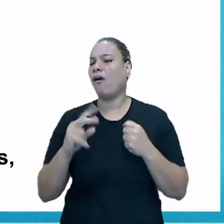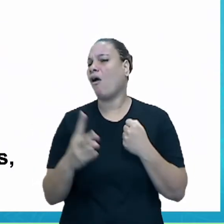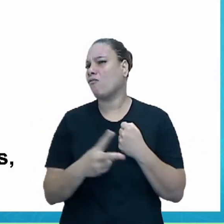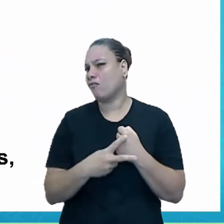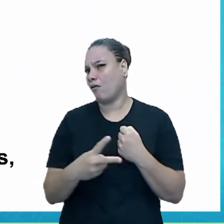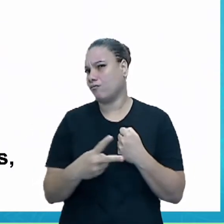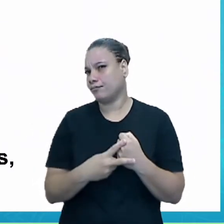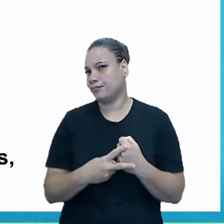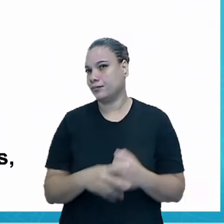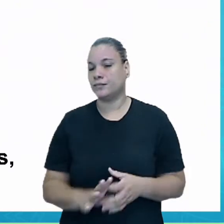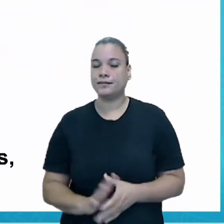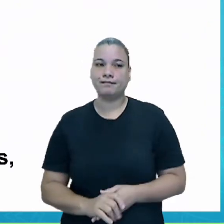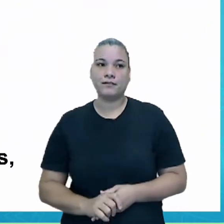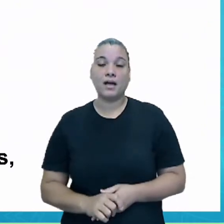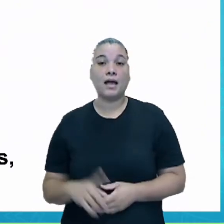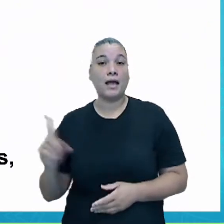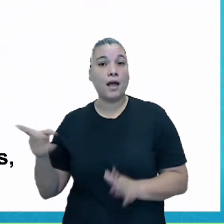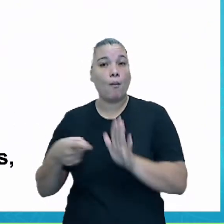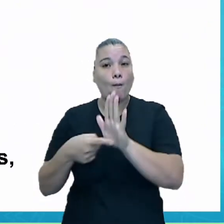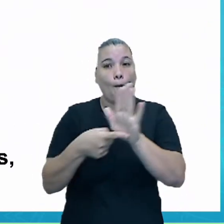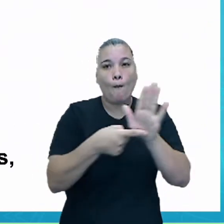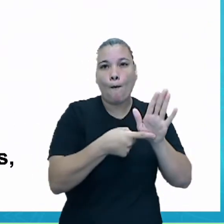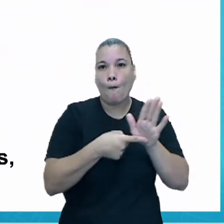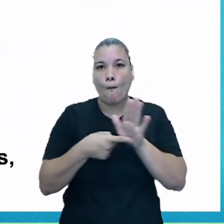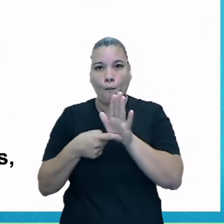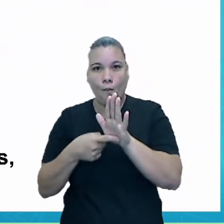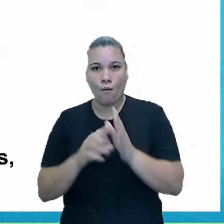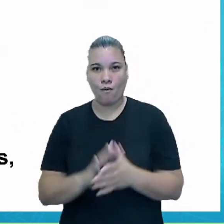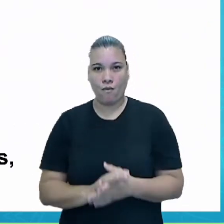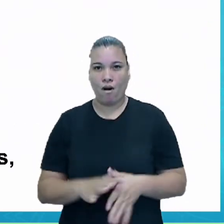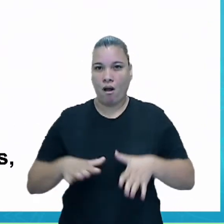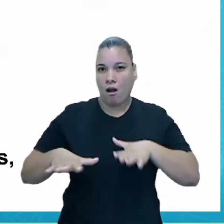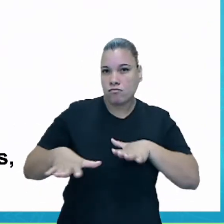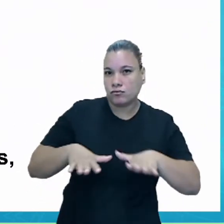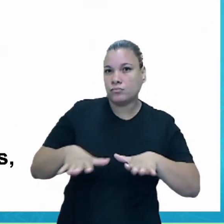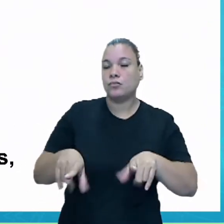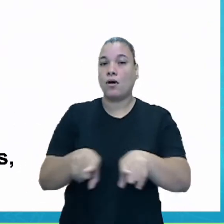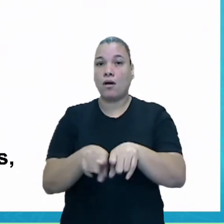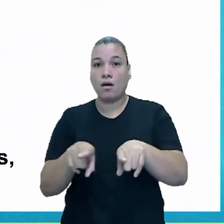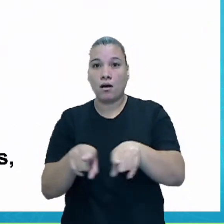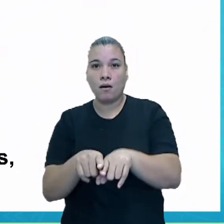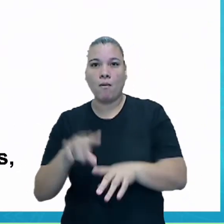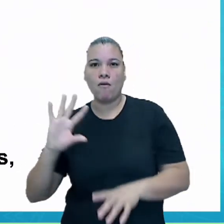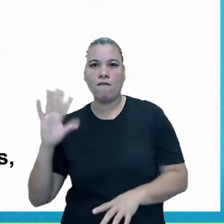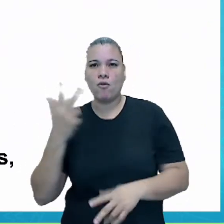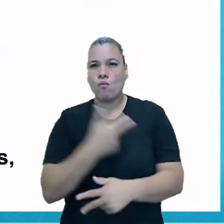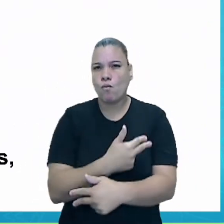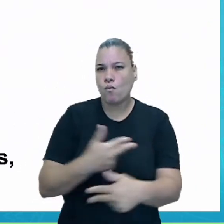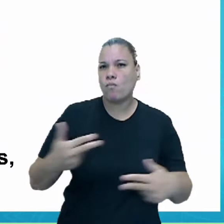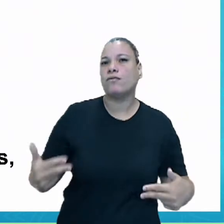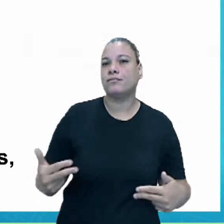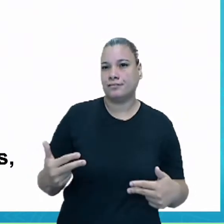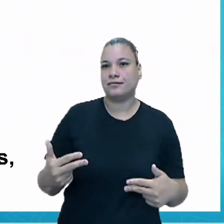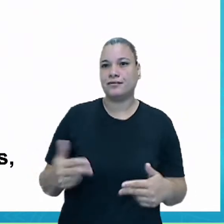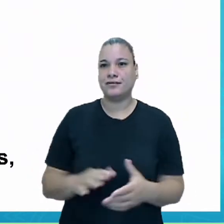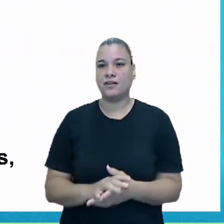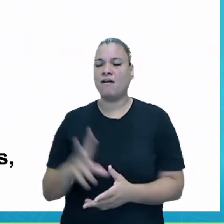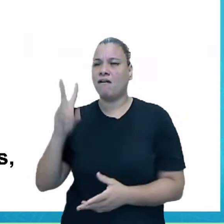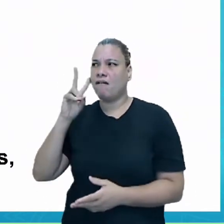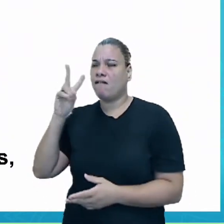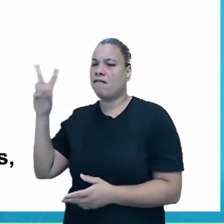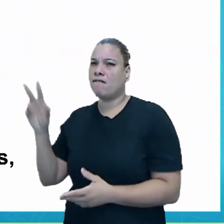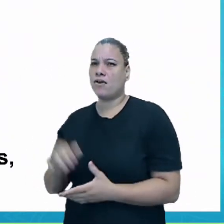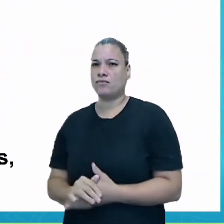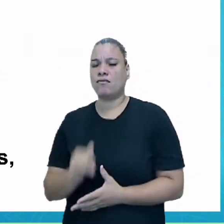ações, estado ou fenômeno da natureza. Olha os exemplos. Sairemos,